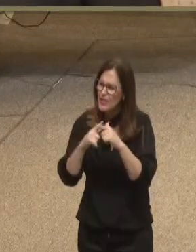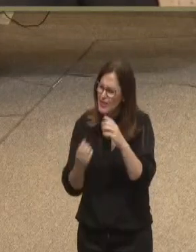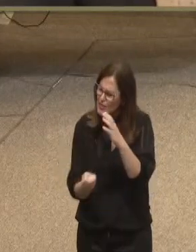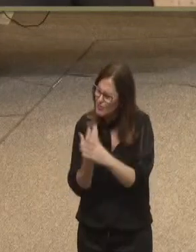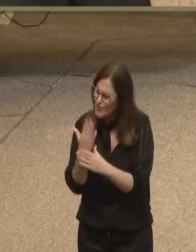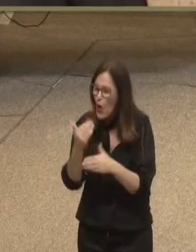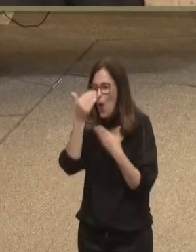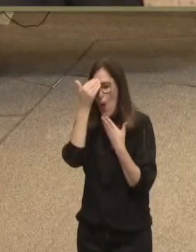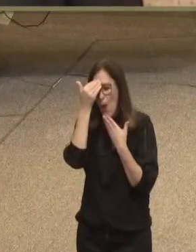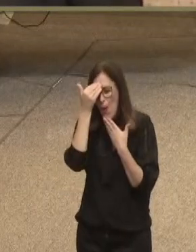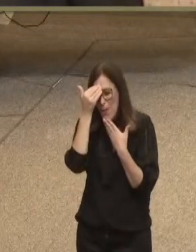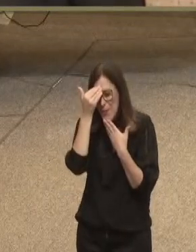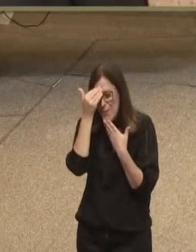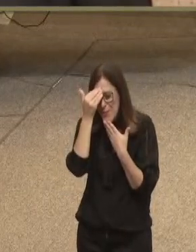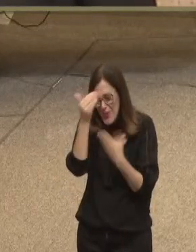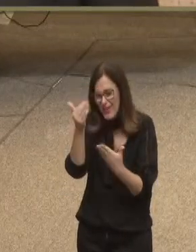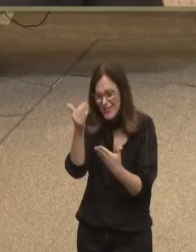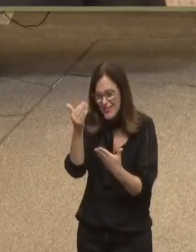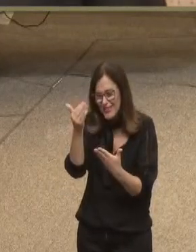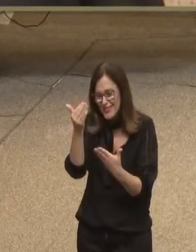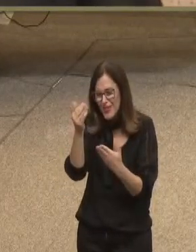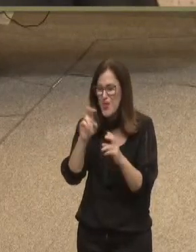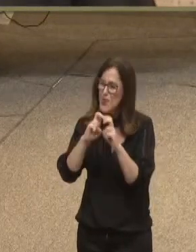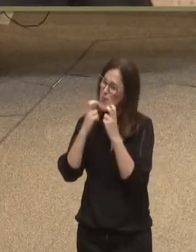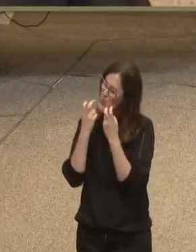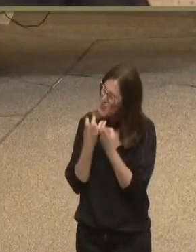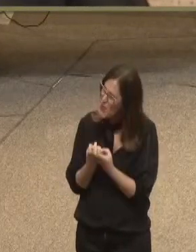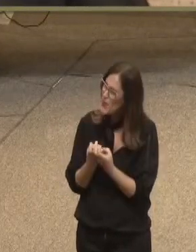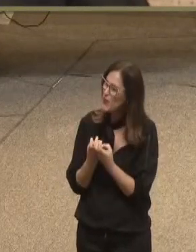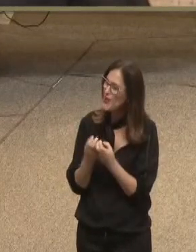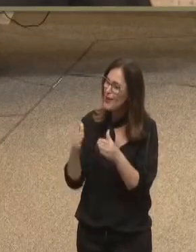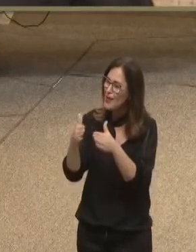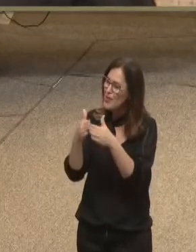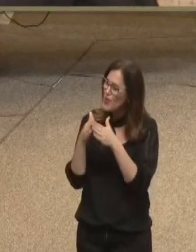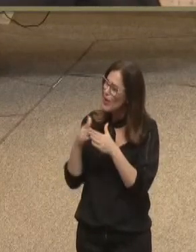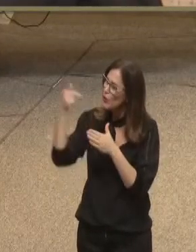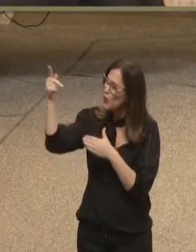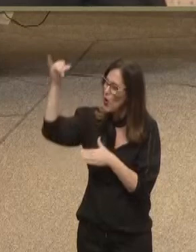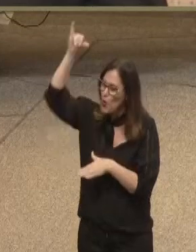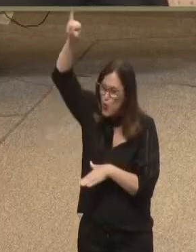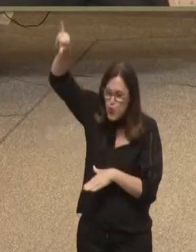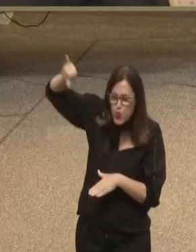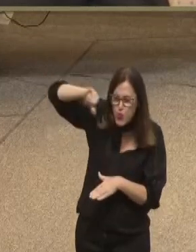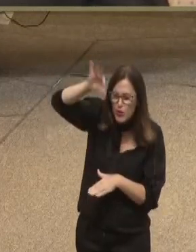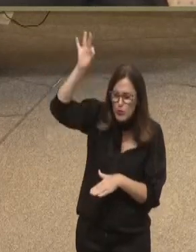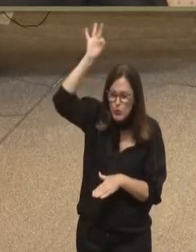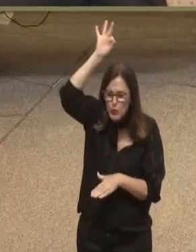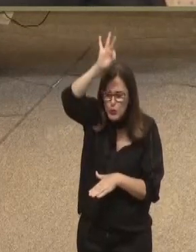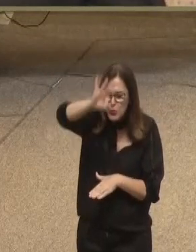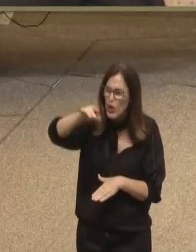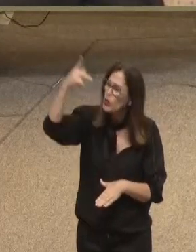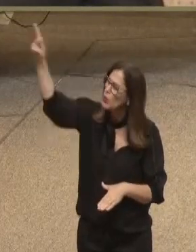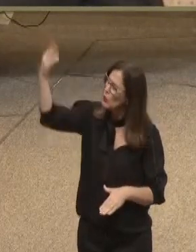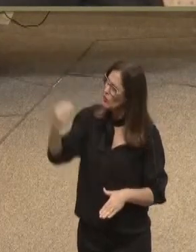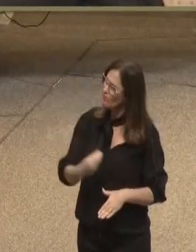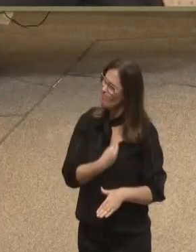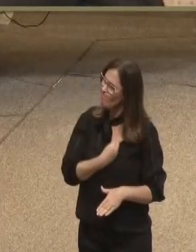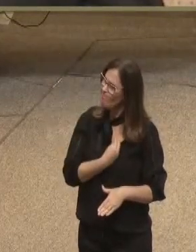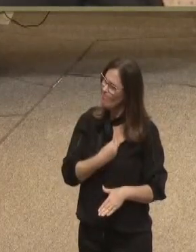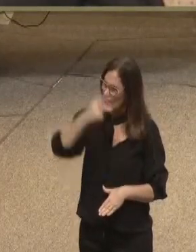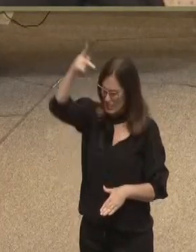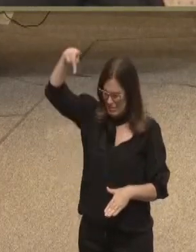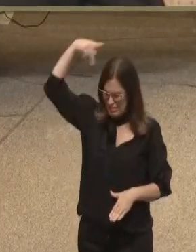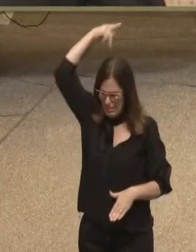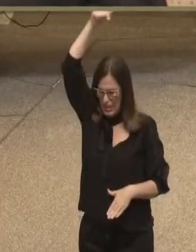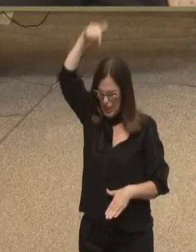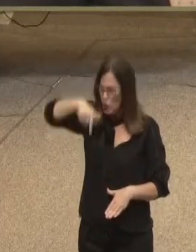Muito obrigada, Senhor, por este culto e te pedimos, Pai, a Tua unção e que a tua presença seja santa aqui,